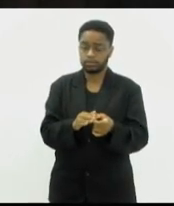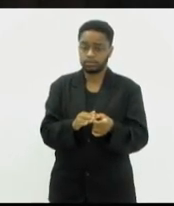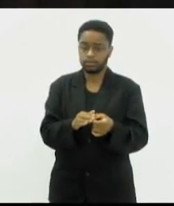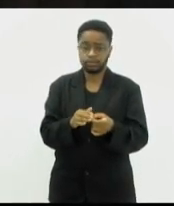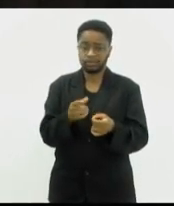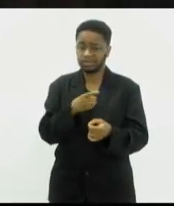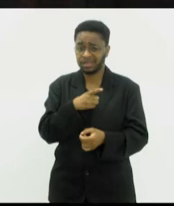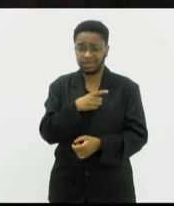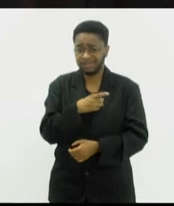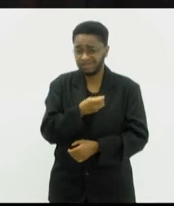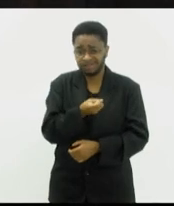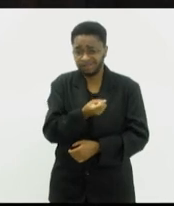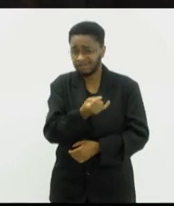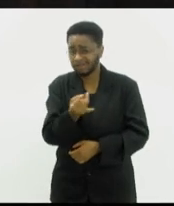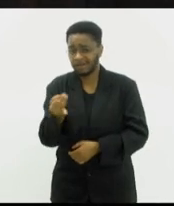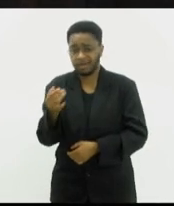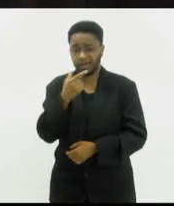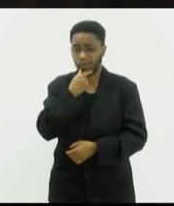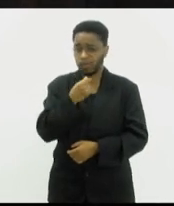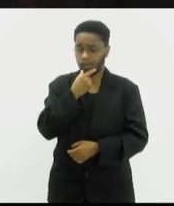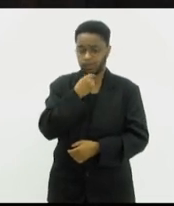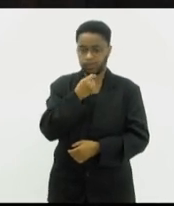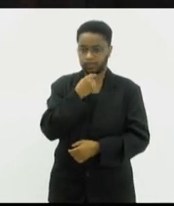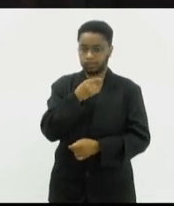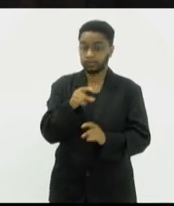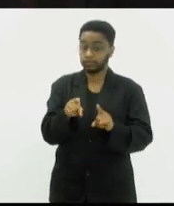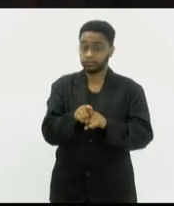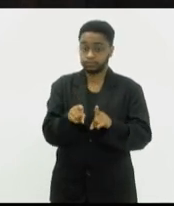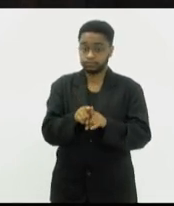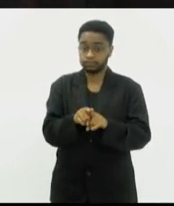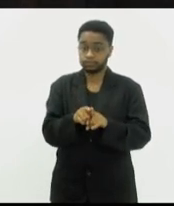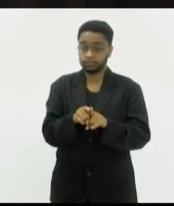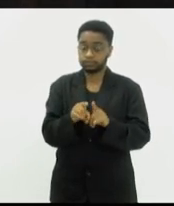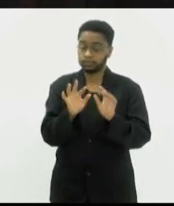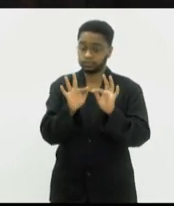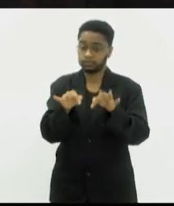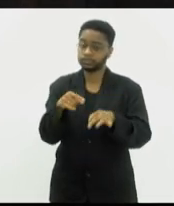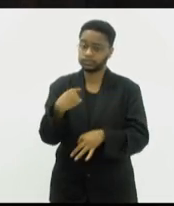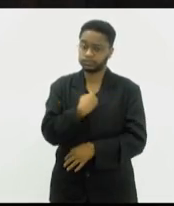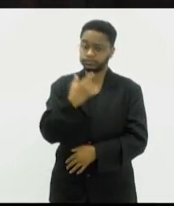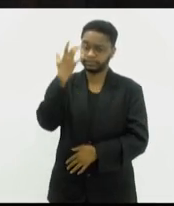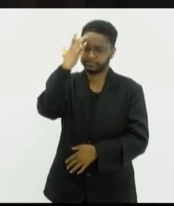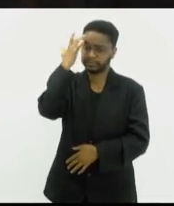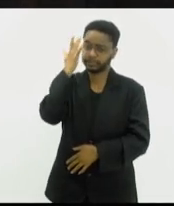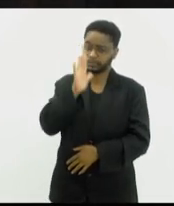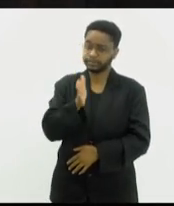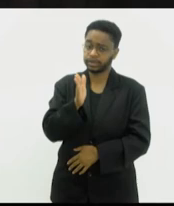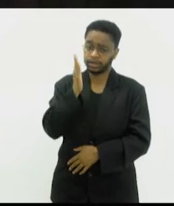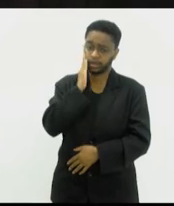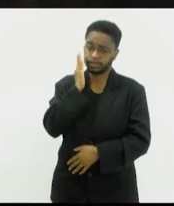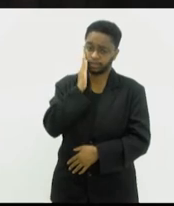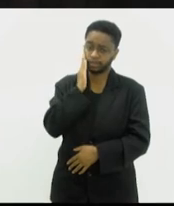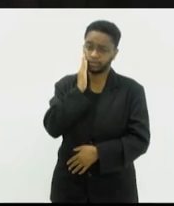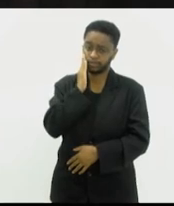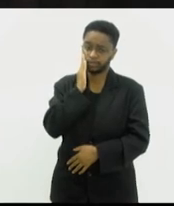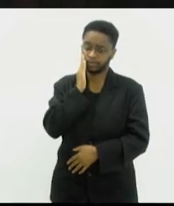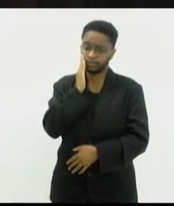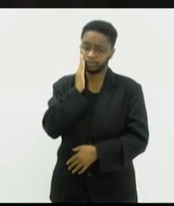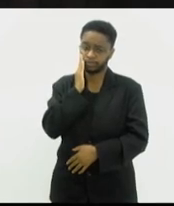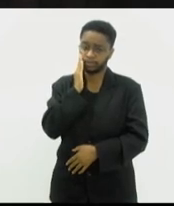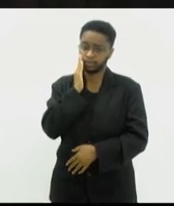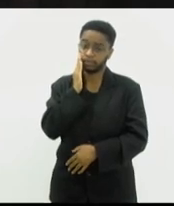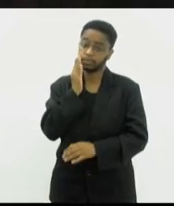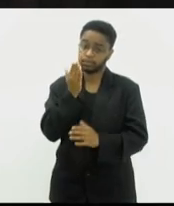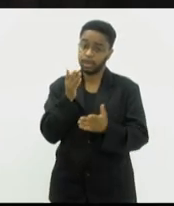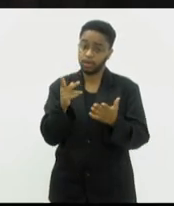milhares de homens e que terminam, como nós todos sabemos, em alguns casos, cometendo